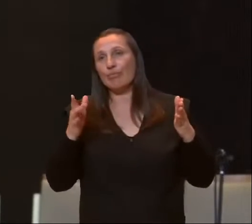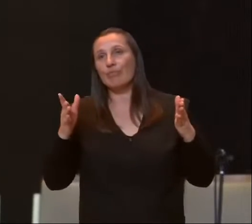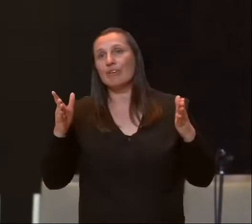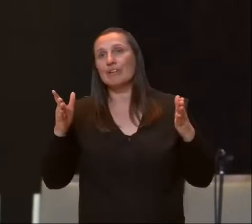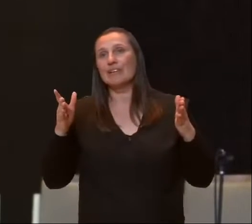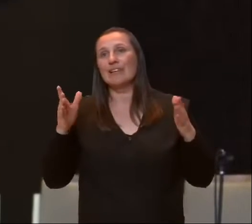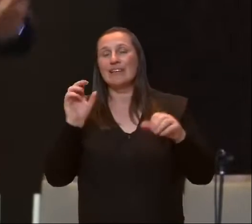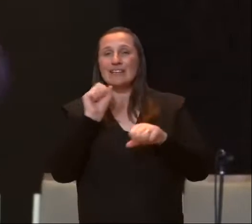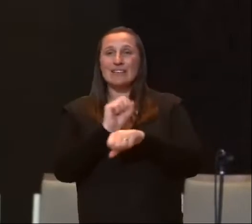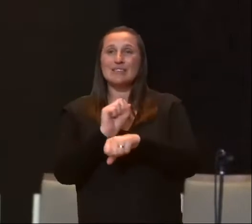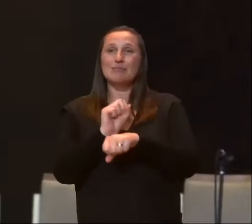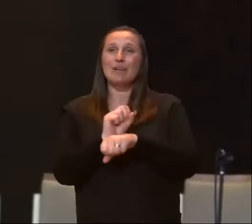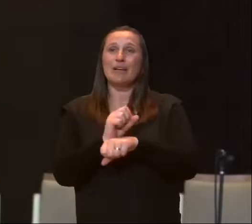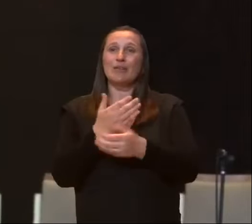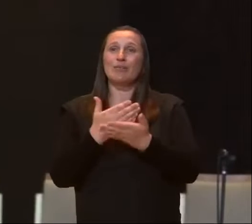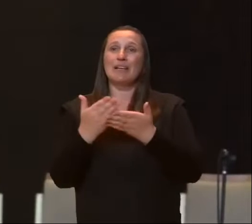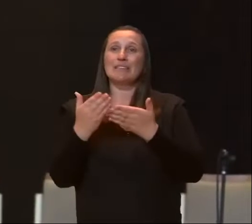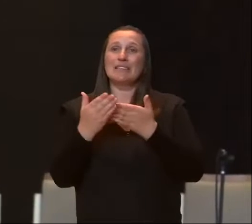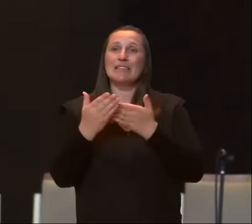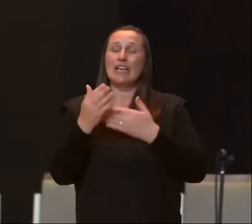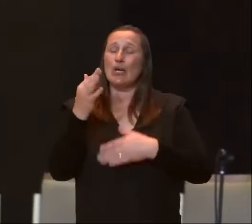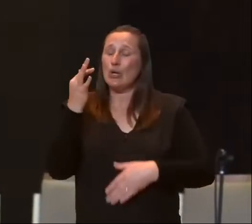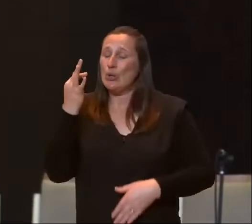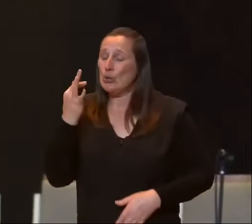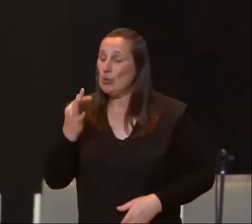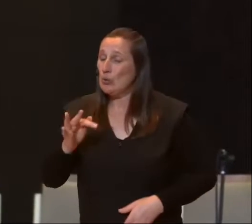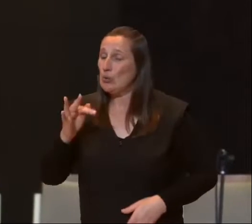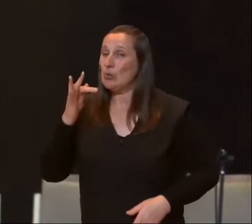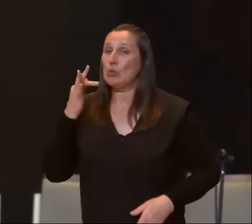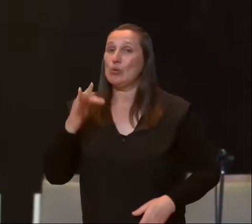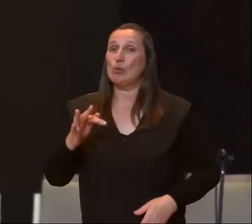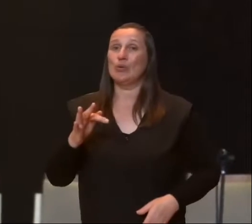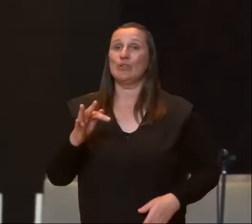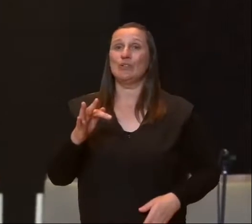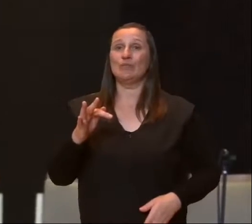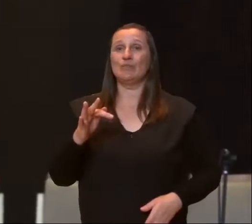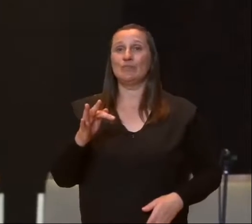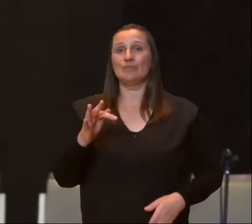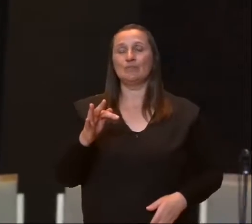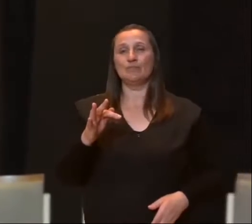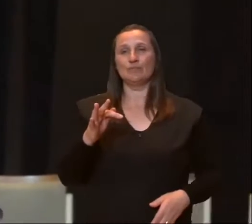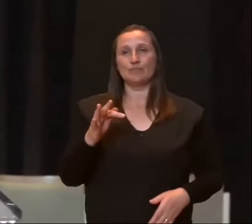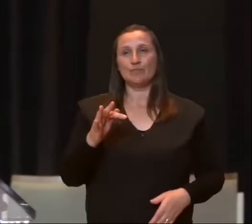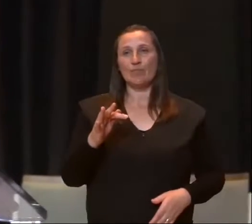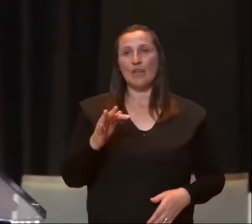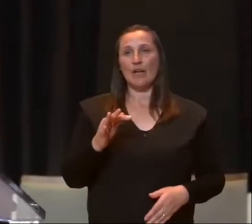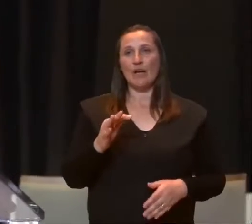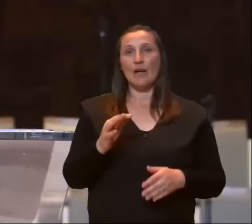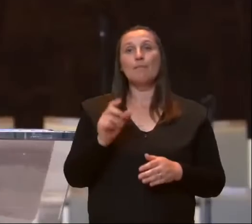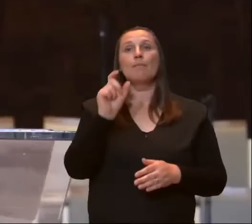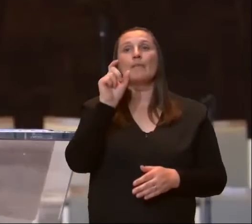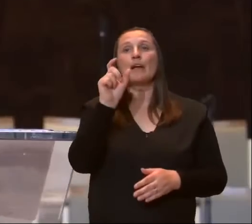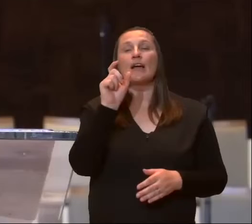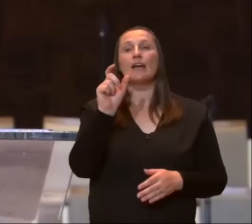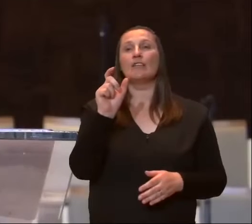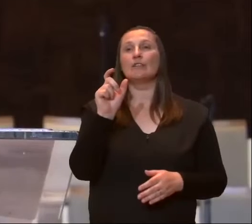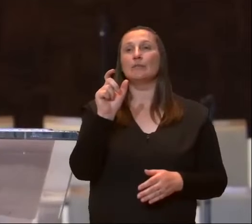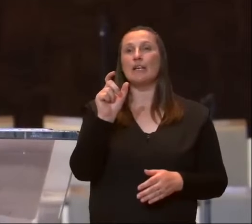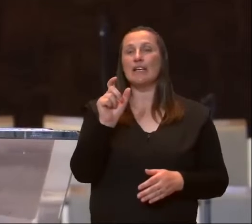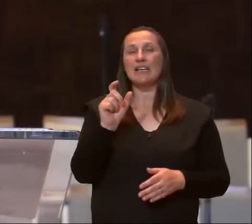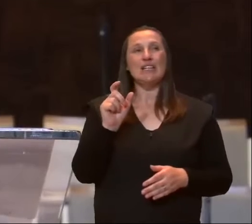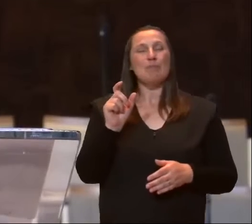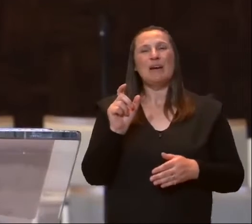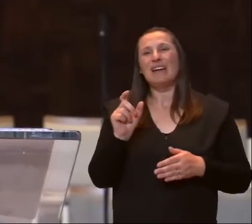vira dor. É isso que ele está dizendo aqui. Essa palavra também é traduzida por frustração em